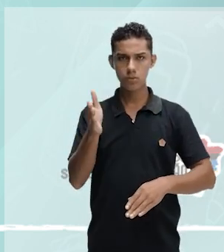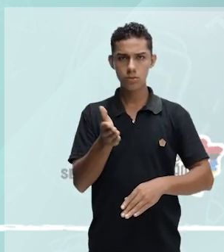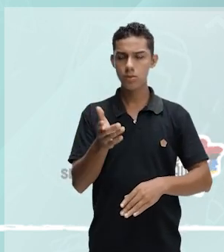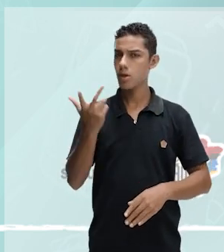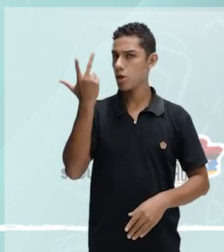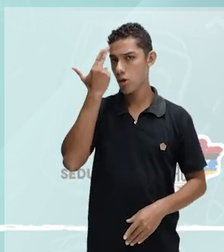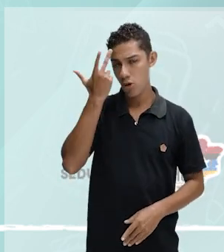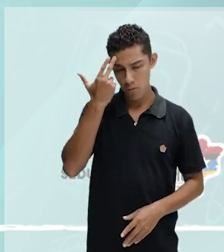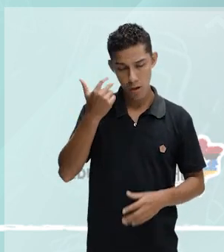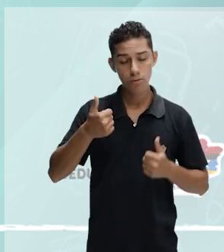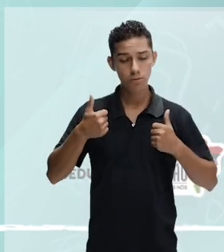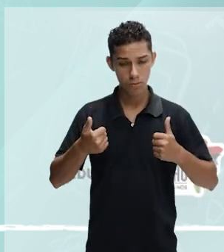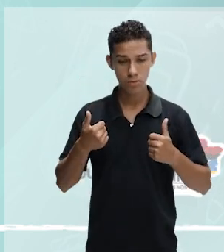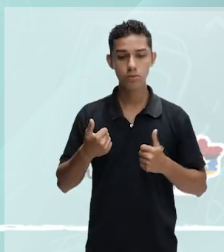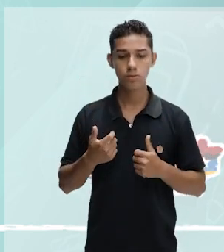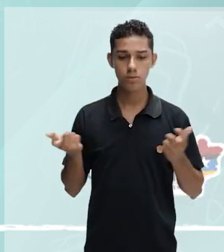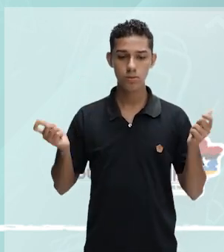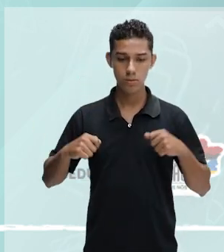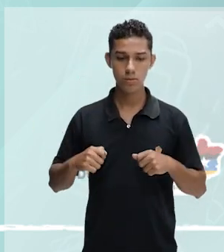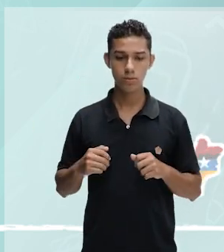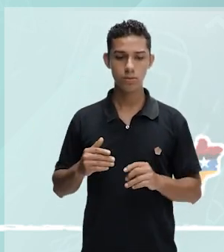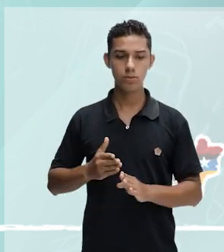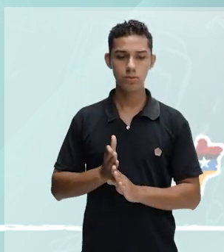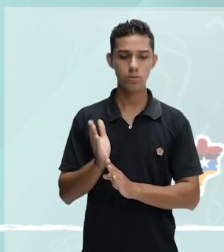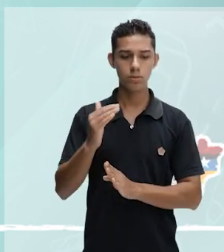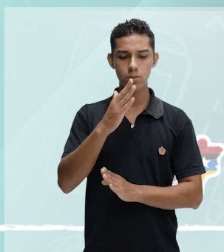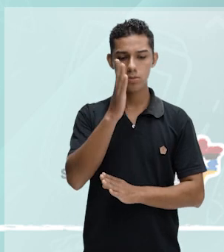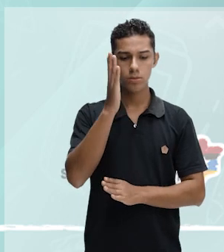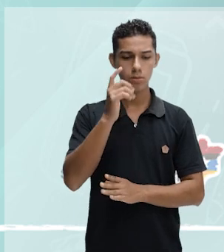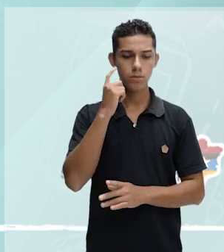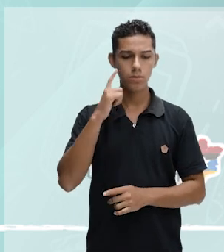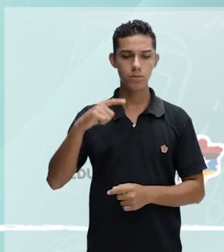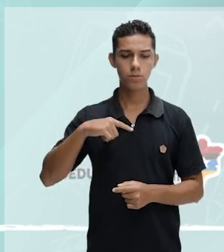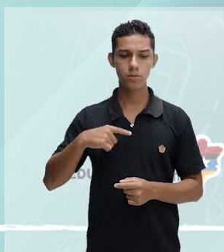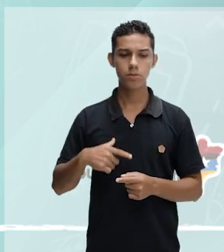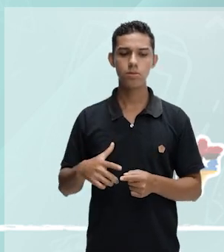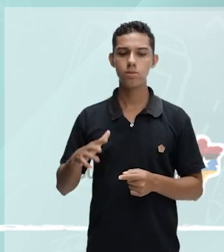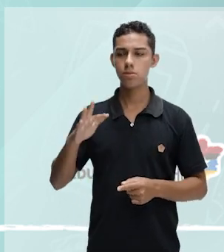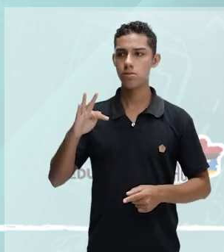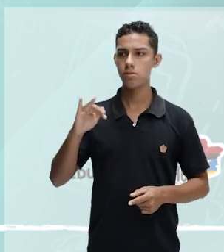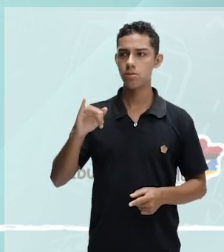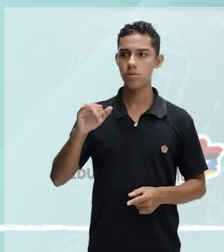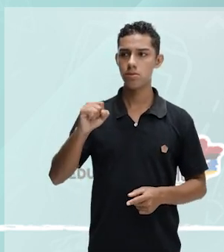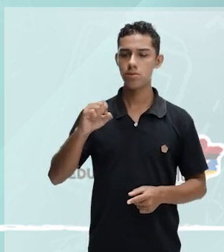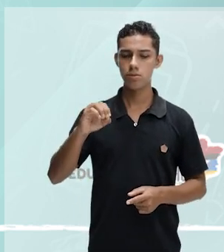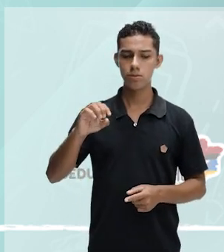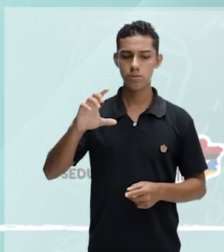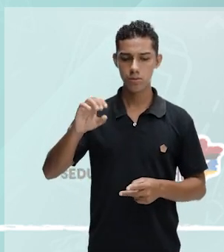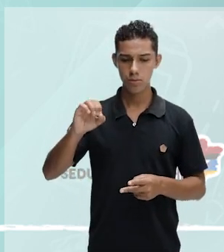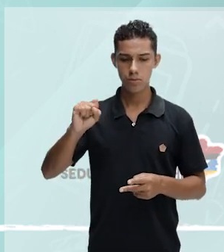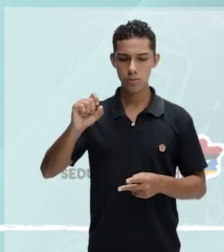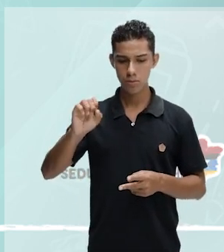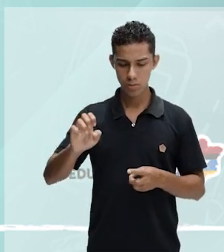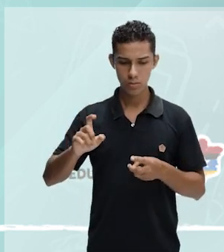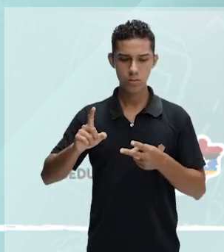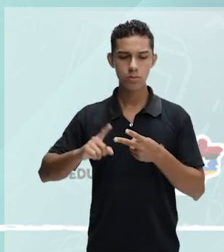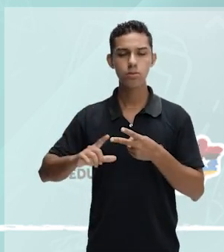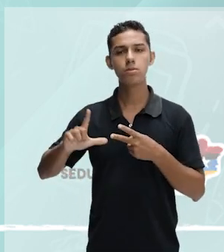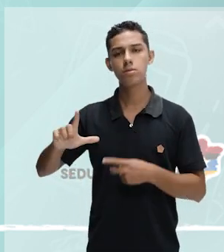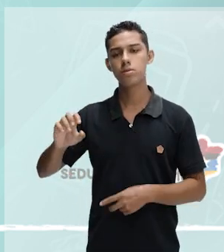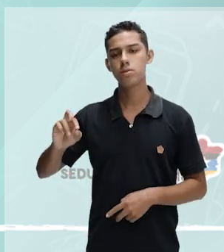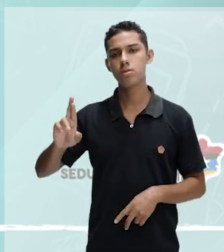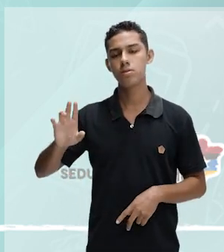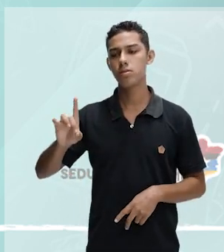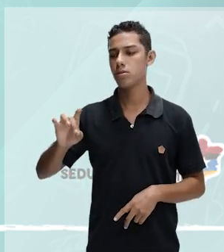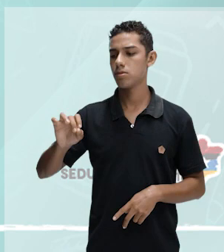isso é normal. Nós temos ali uma cifose, nós temos aqui uma lordose. Tudo isso aqui é o quê?